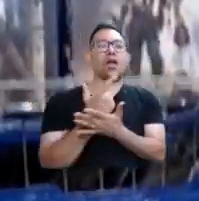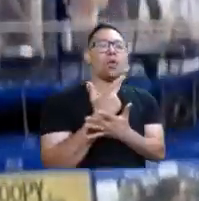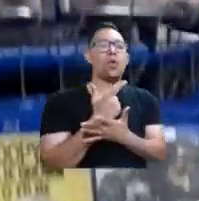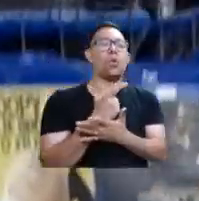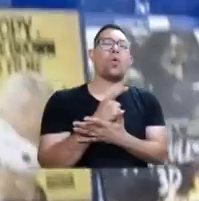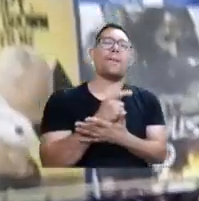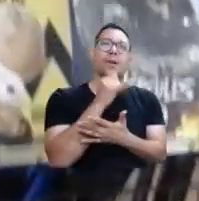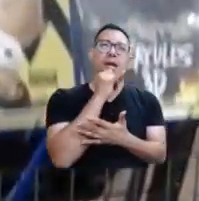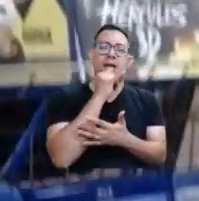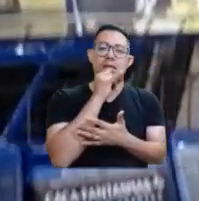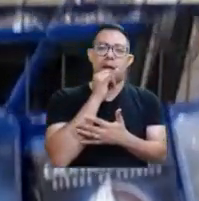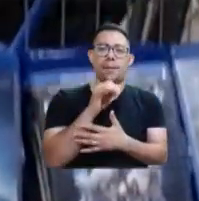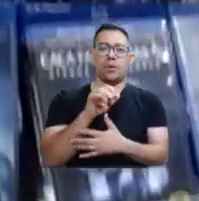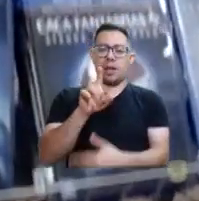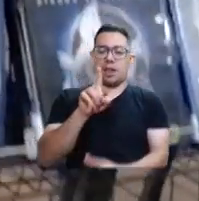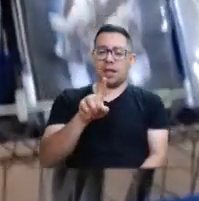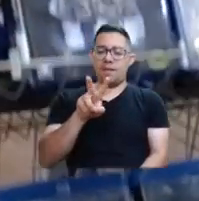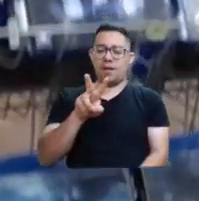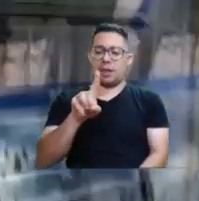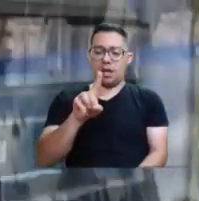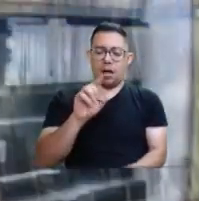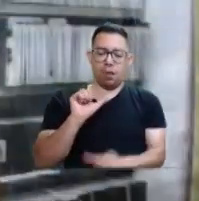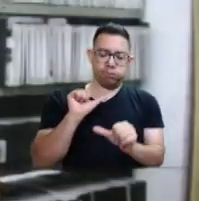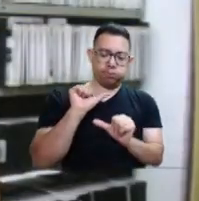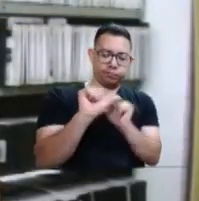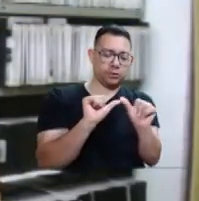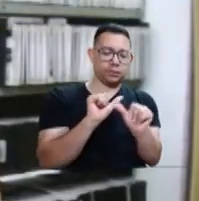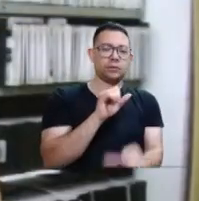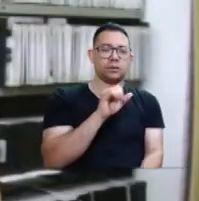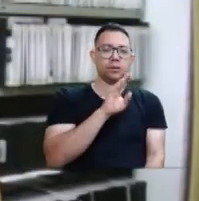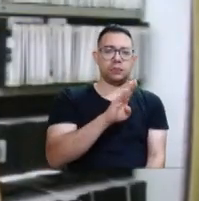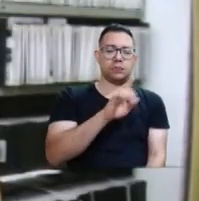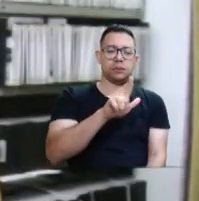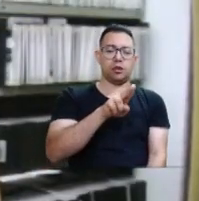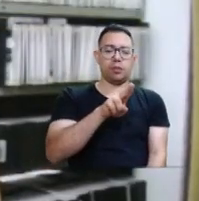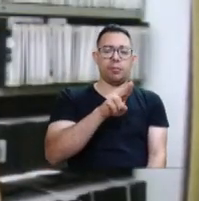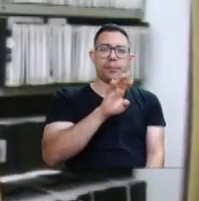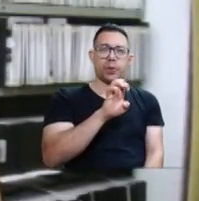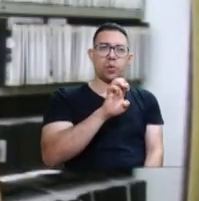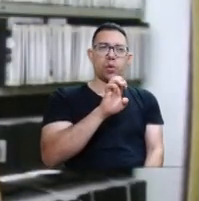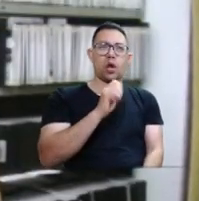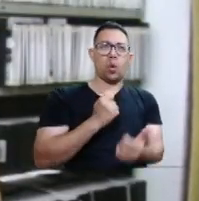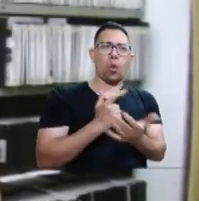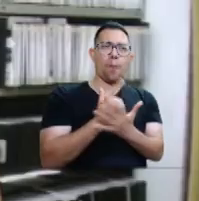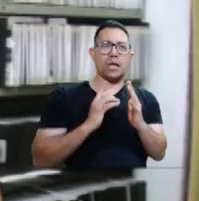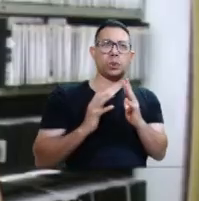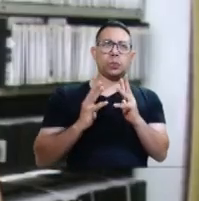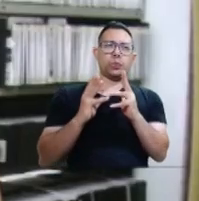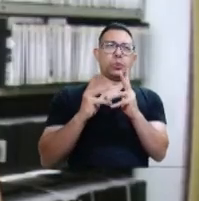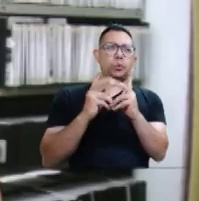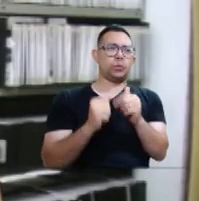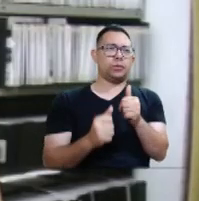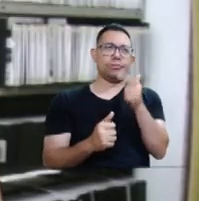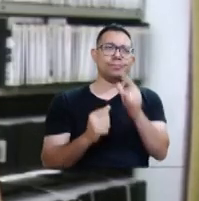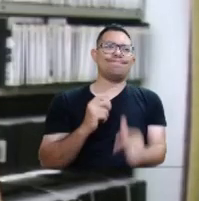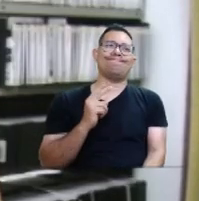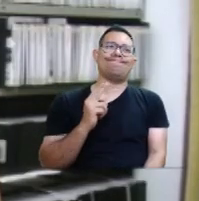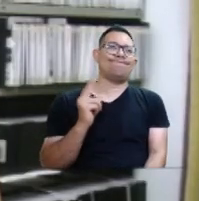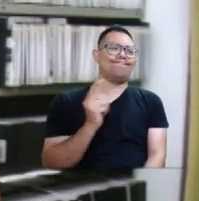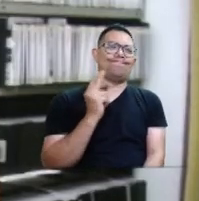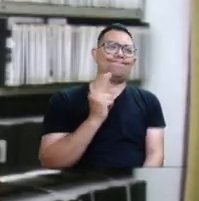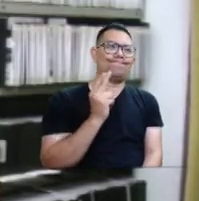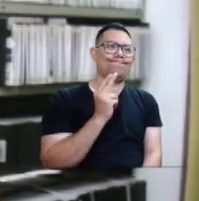dos antigos o que era mais importante, porque eu não ia comprar tudo, que nem teria jeito de você conservar